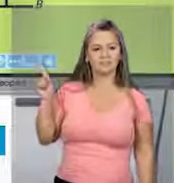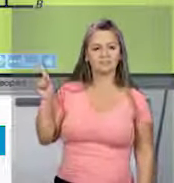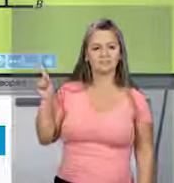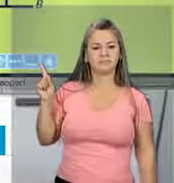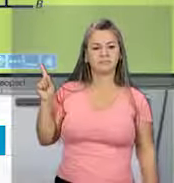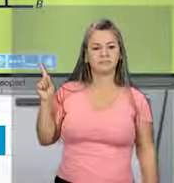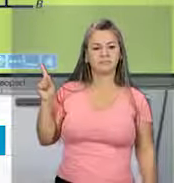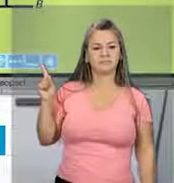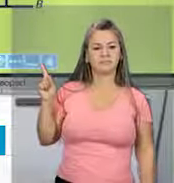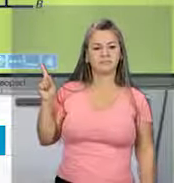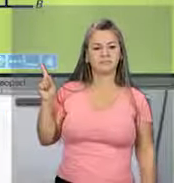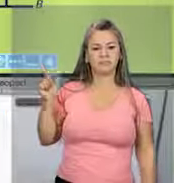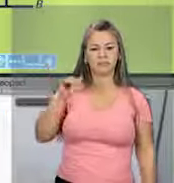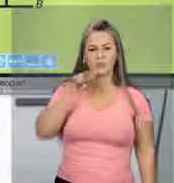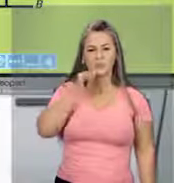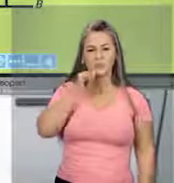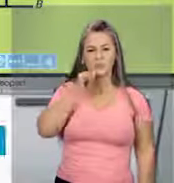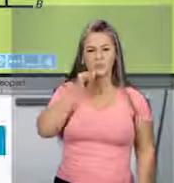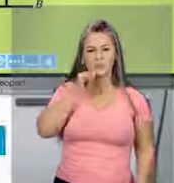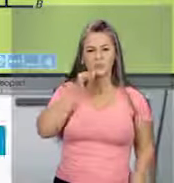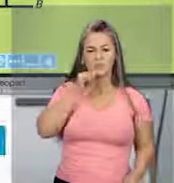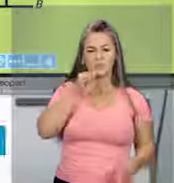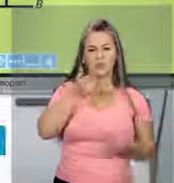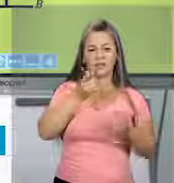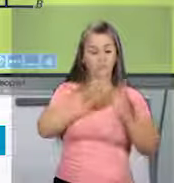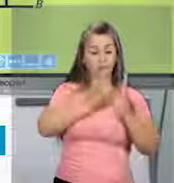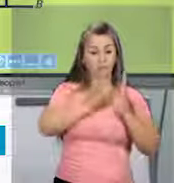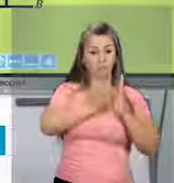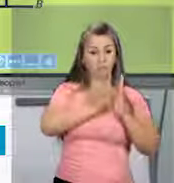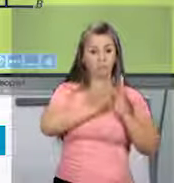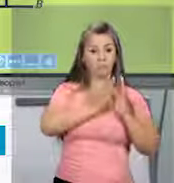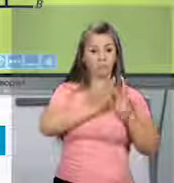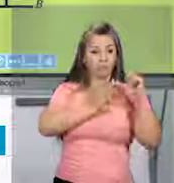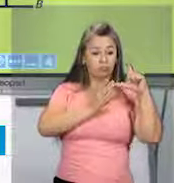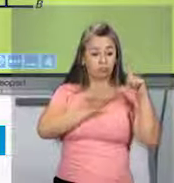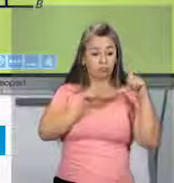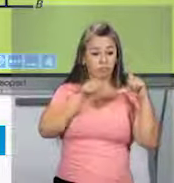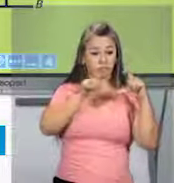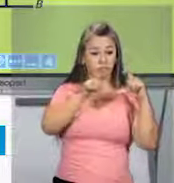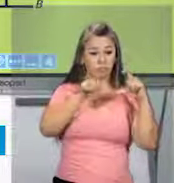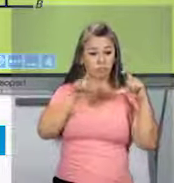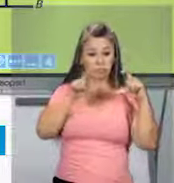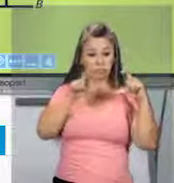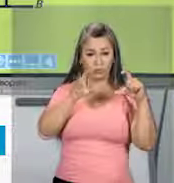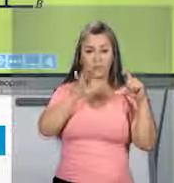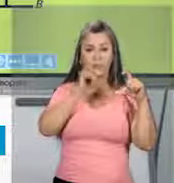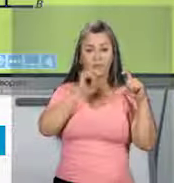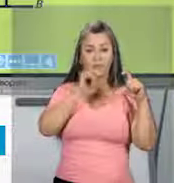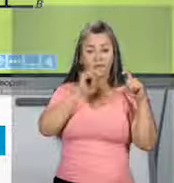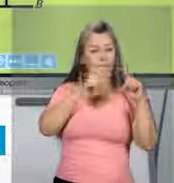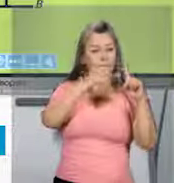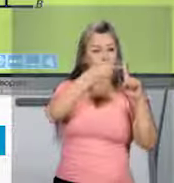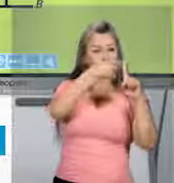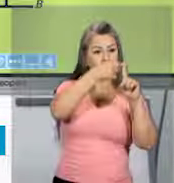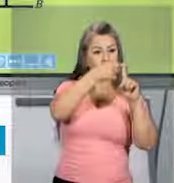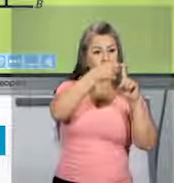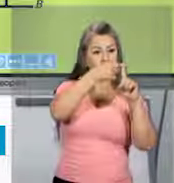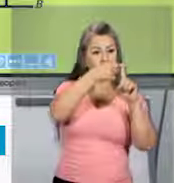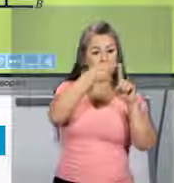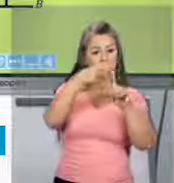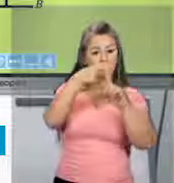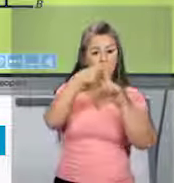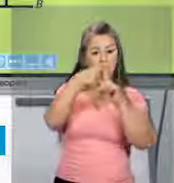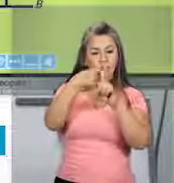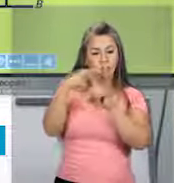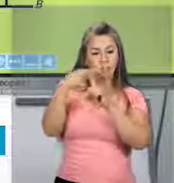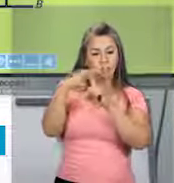Se associarmos os geradores em paralelo, isto é, polo positivo de uma fonte com polo positivo